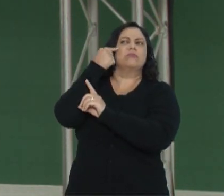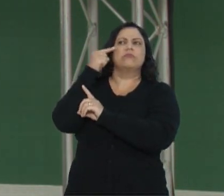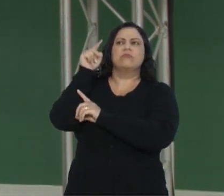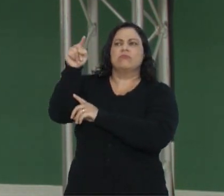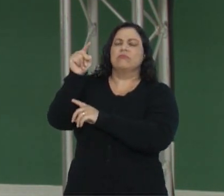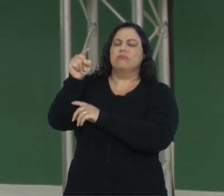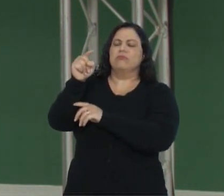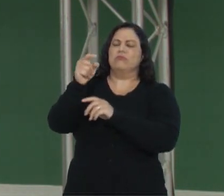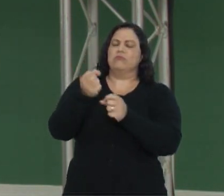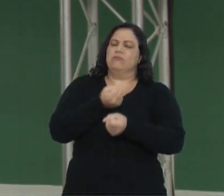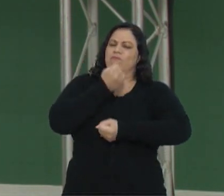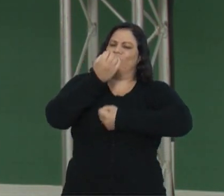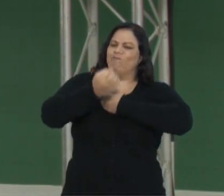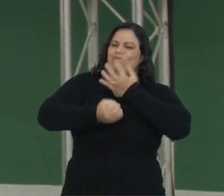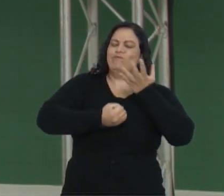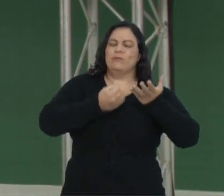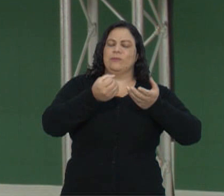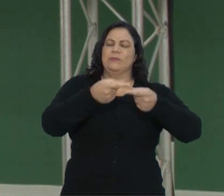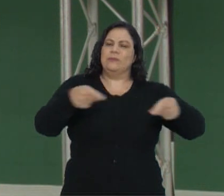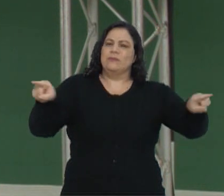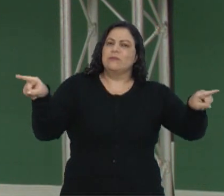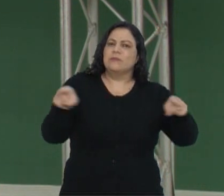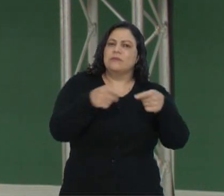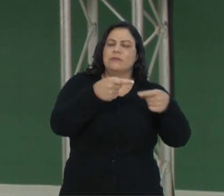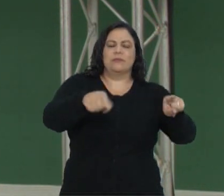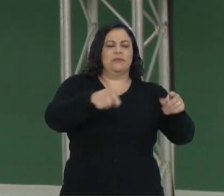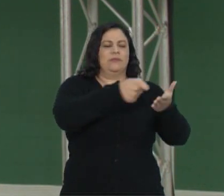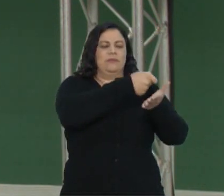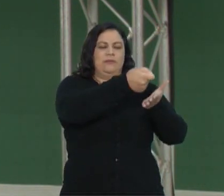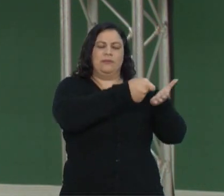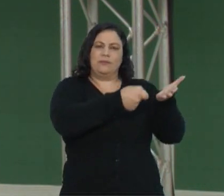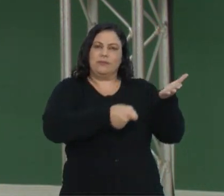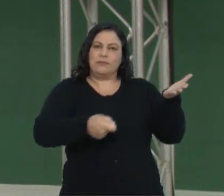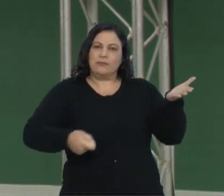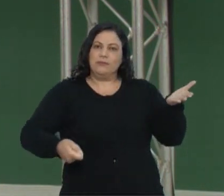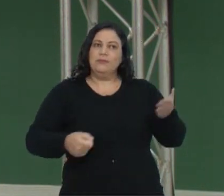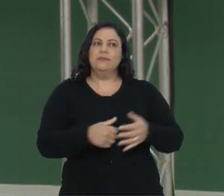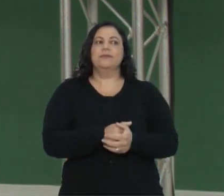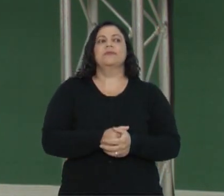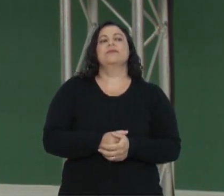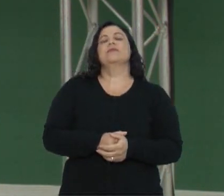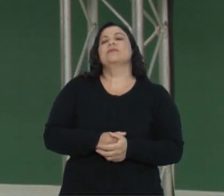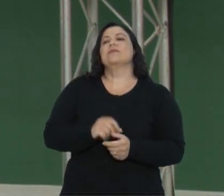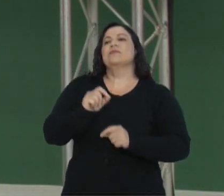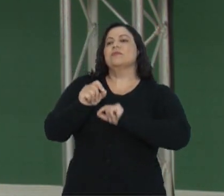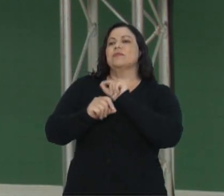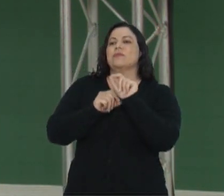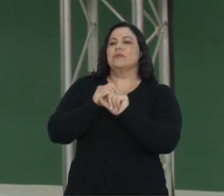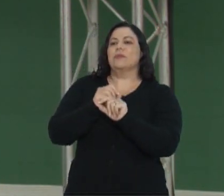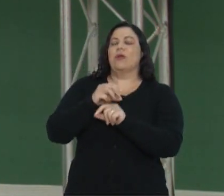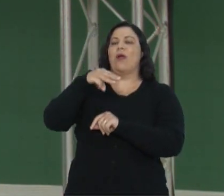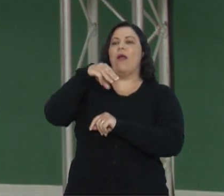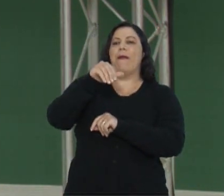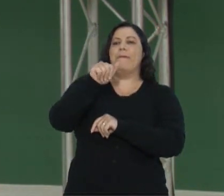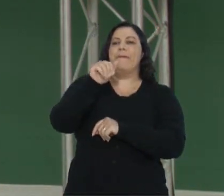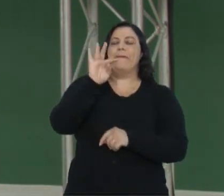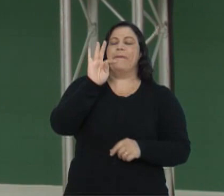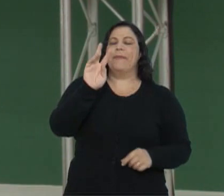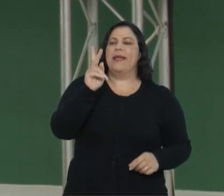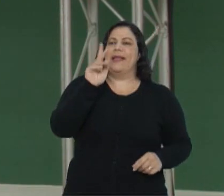essas obras-primas, né? Se eu não me engano, foi Invocação de São Mateus. Olha, São Mateus de novo, nós falamos do Barroco, Invocação de São